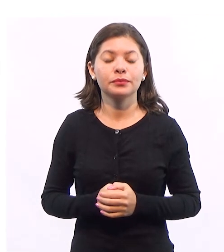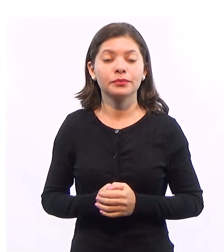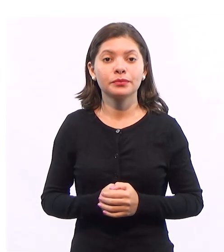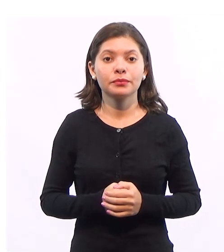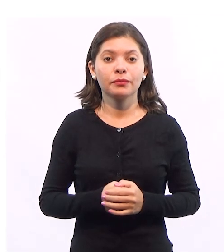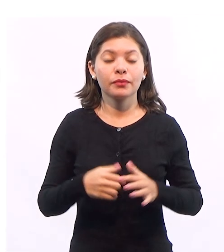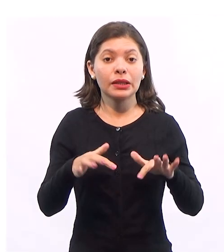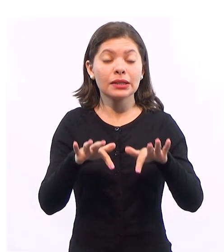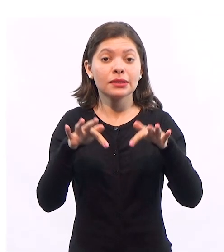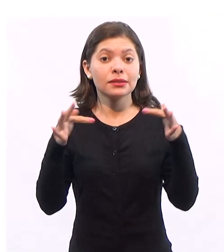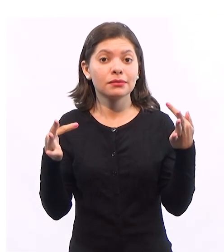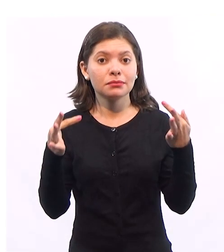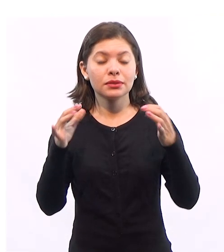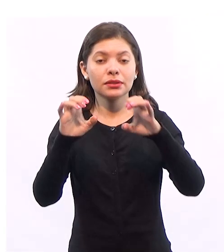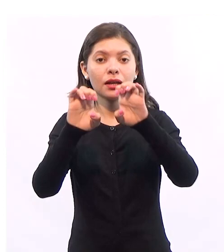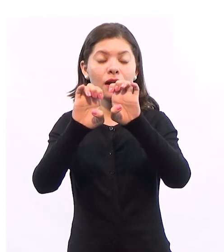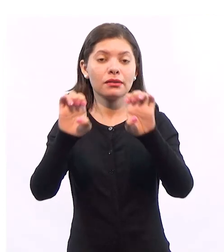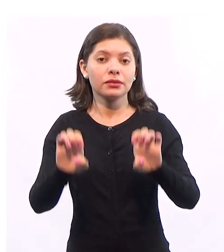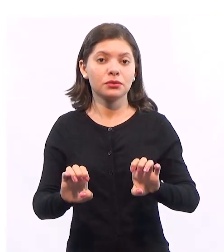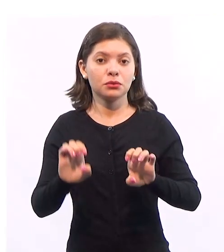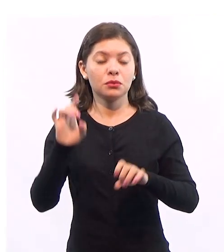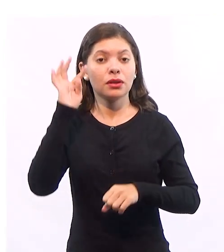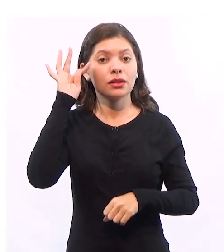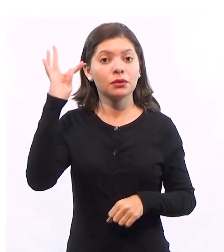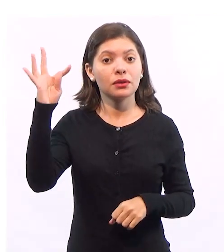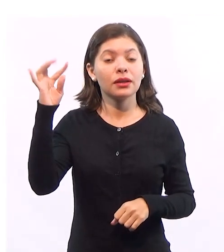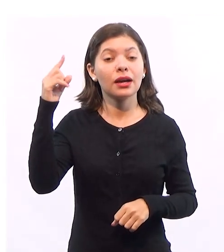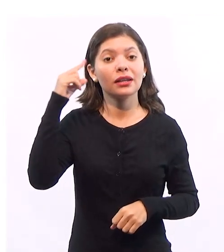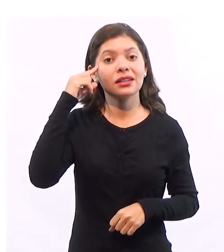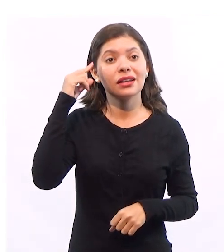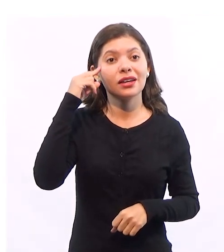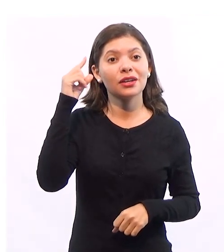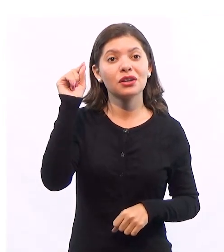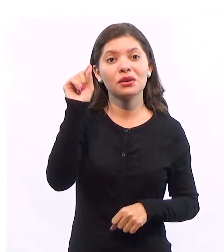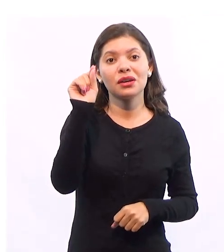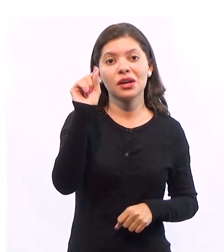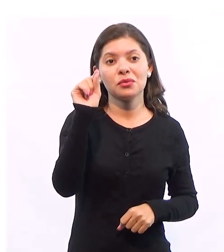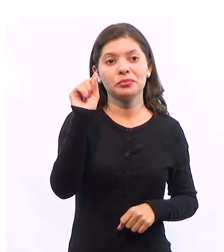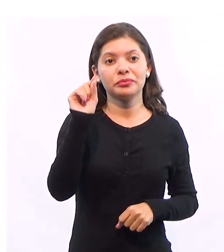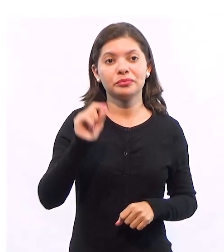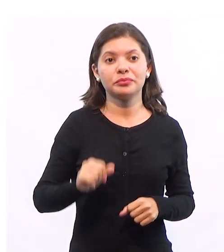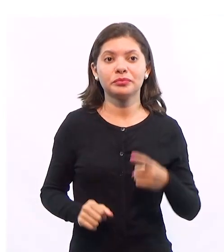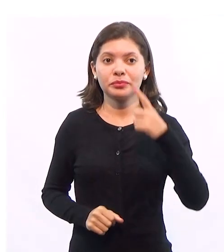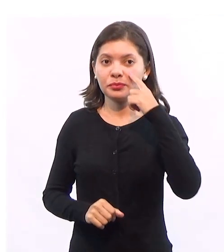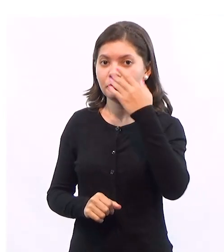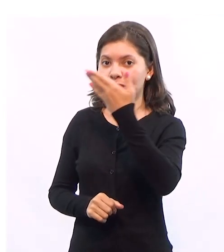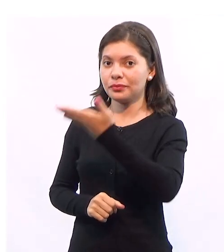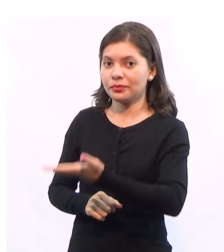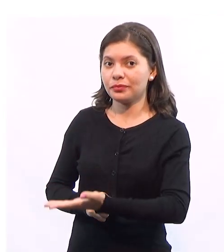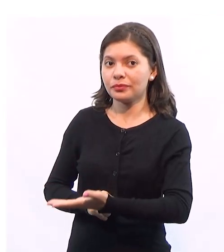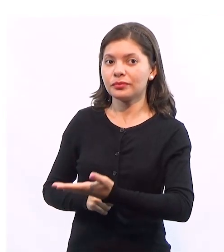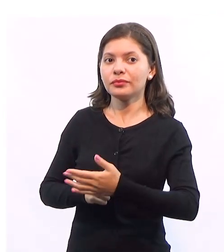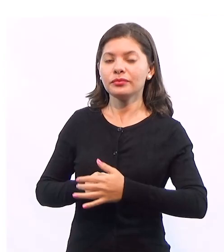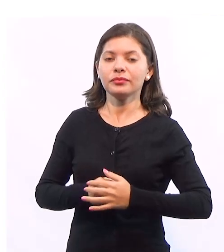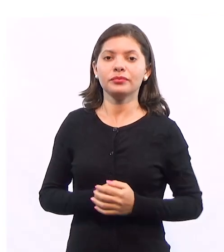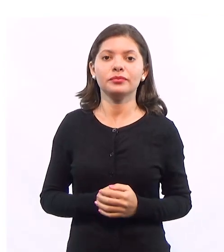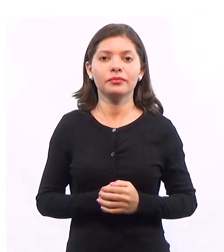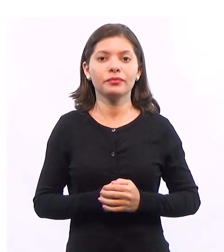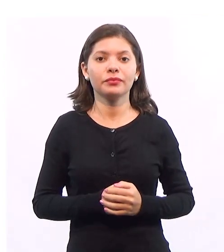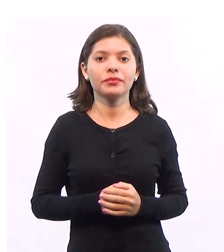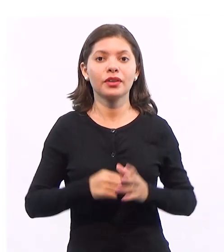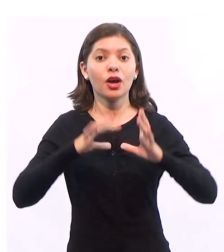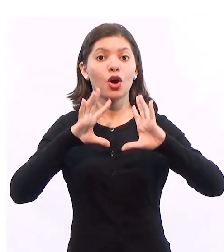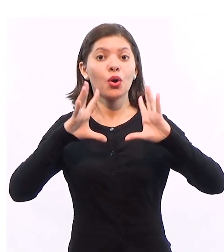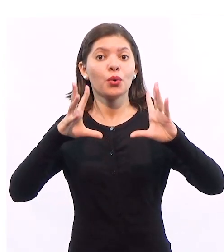forma simplificada, né, essa teoria estruturalista, ela apresenta a ideia de interdependência das partes, tá? O